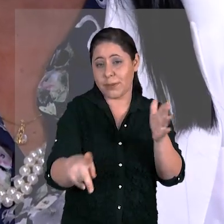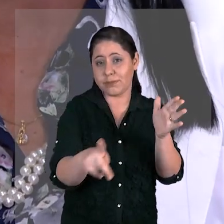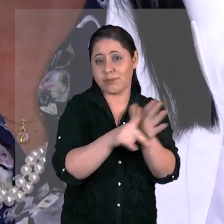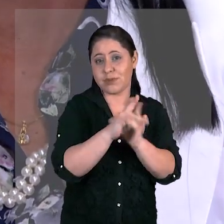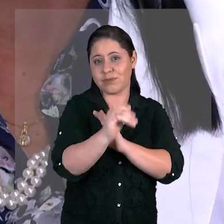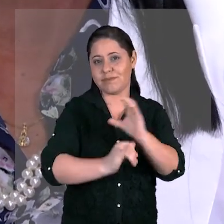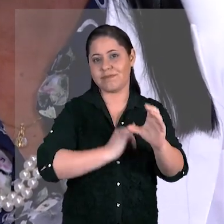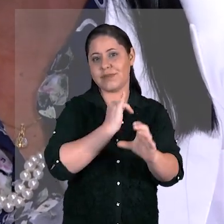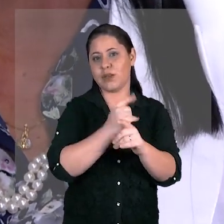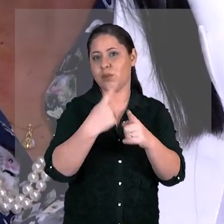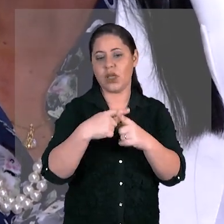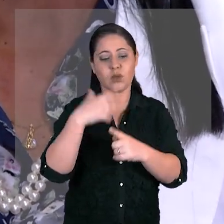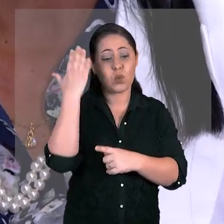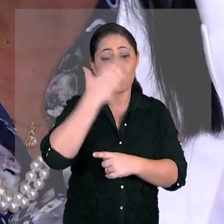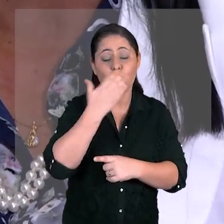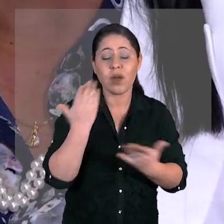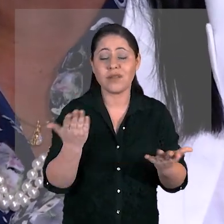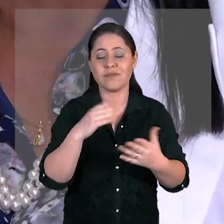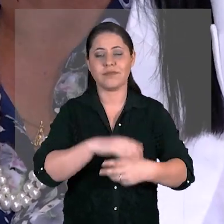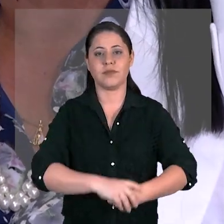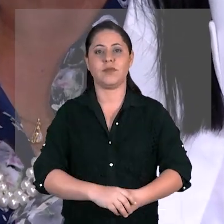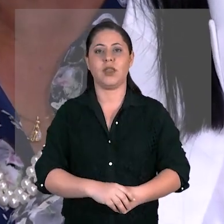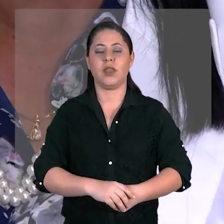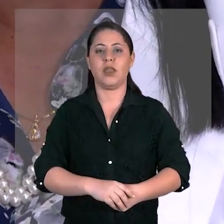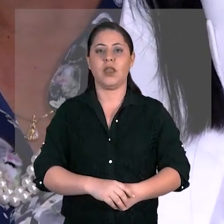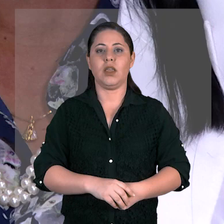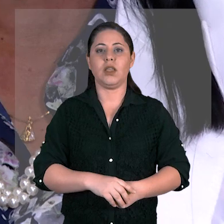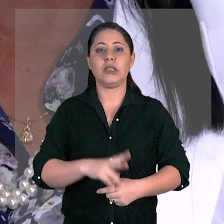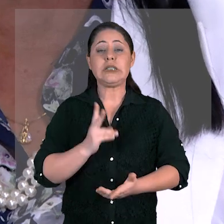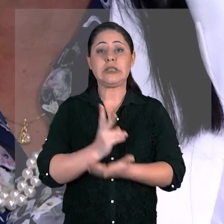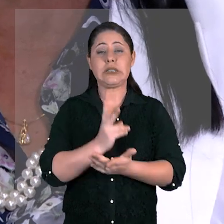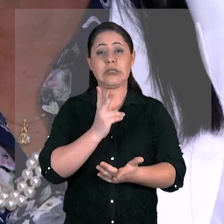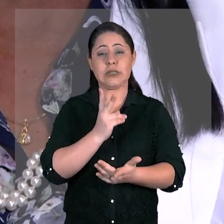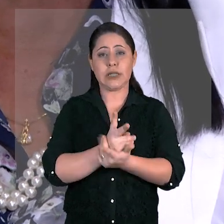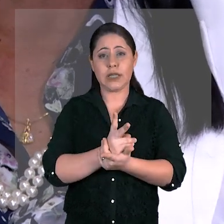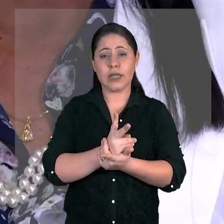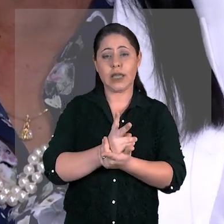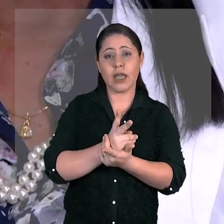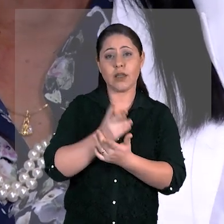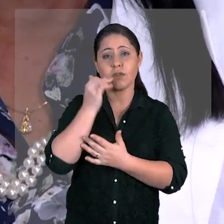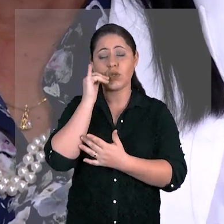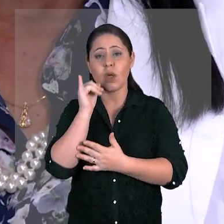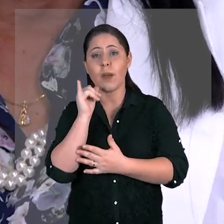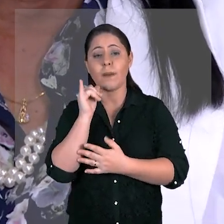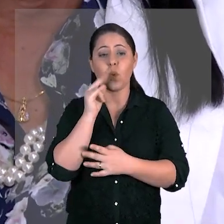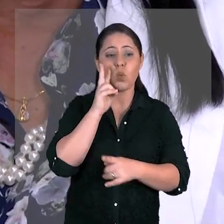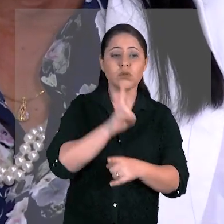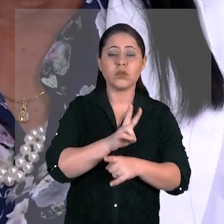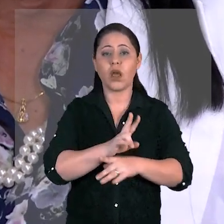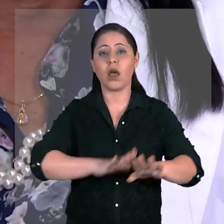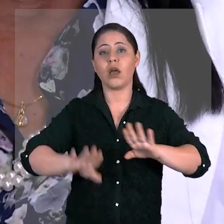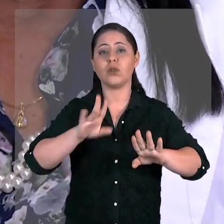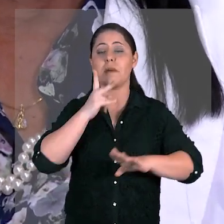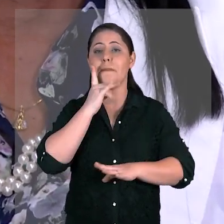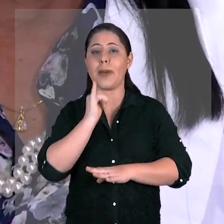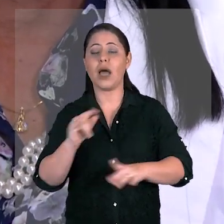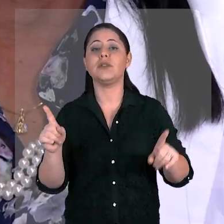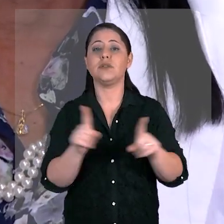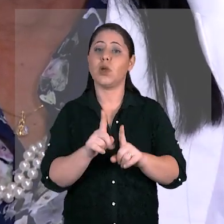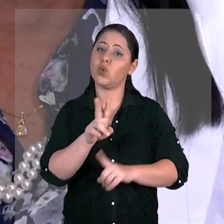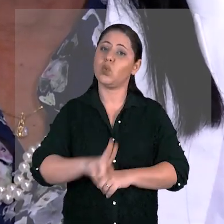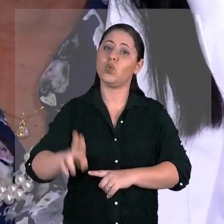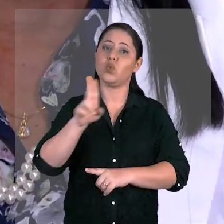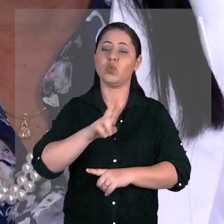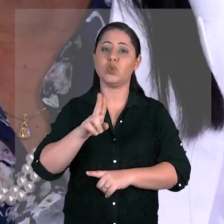de você visualizar. Doutora, continuando nesse tema sobre prevenção, além dos pais que devem se preocupar com o uso dos